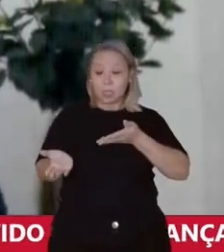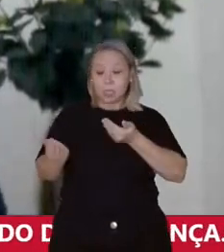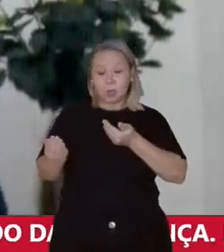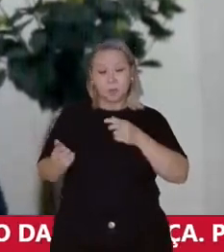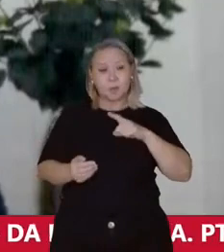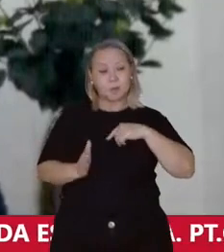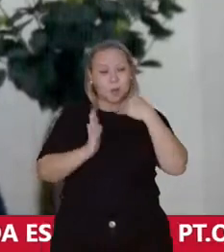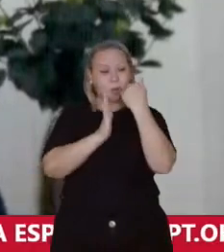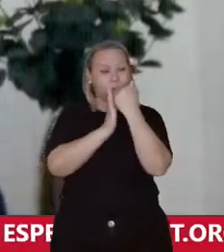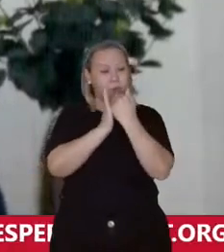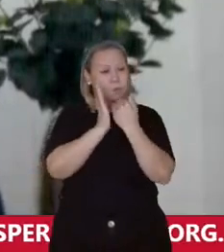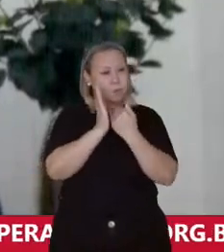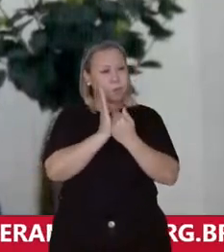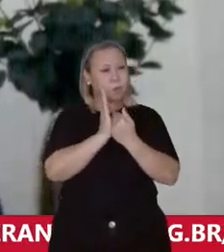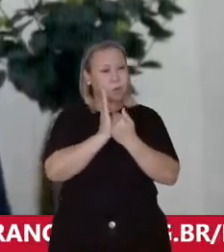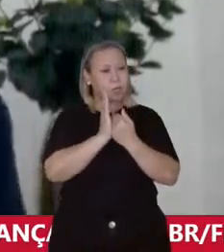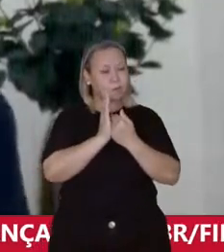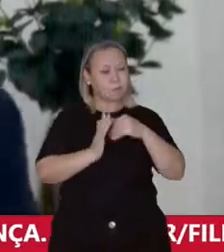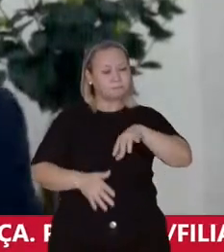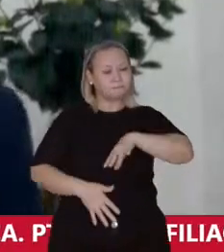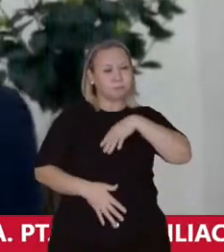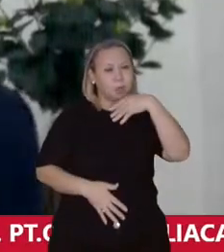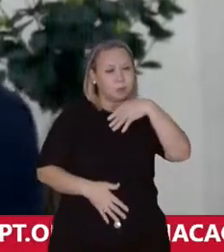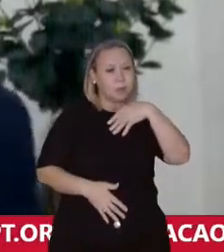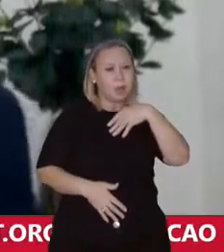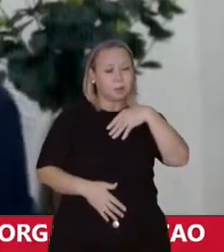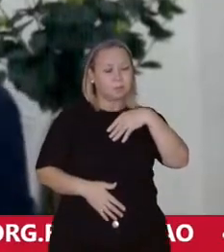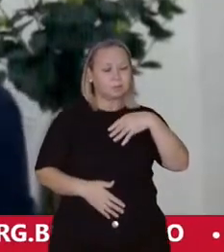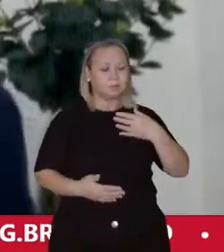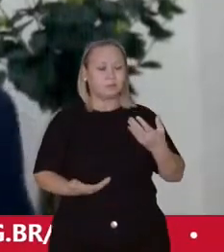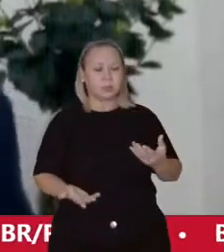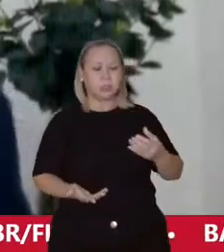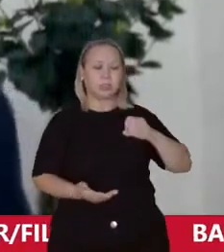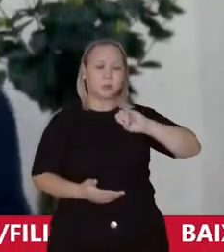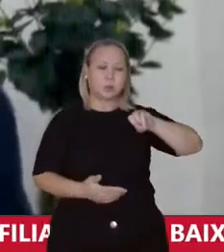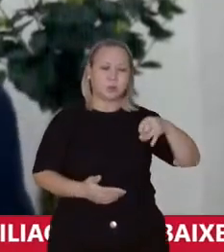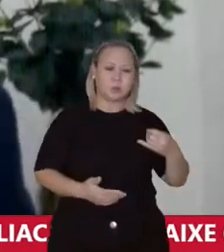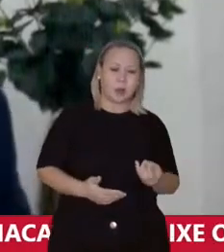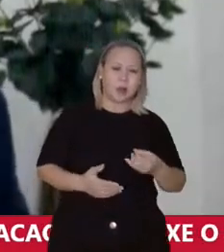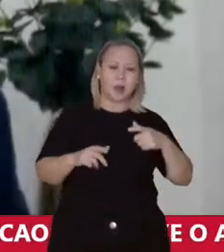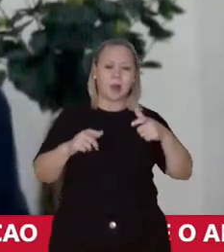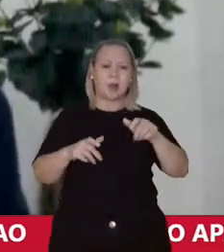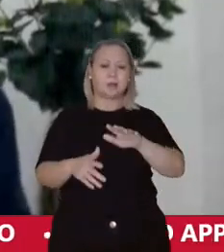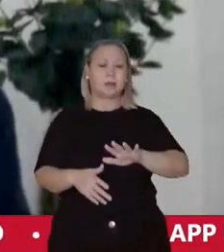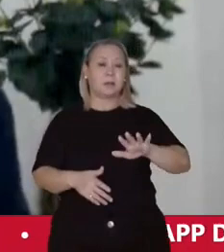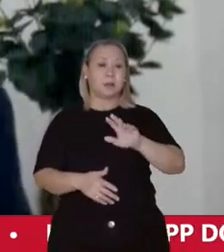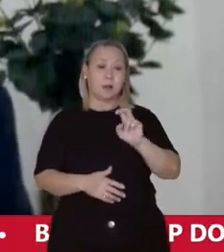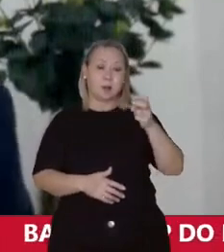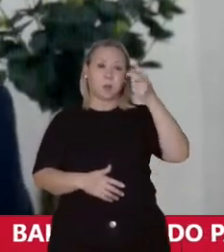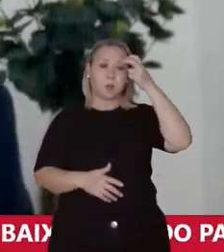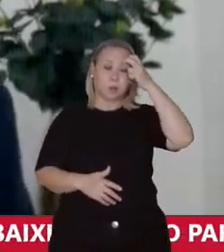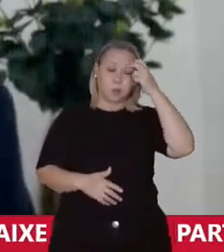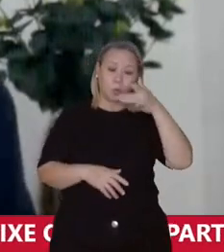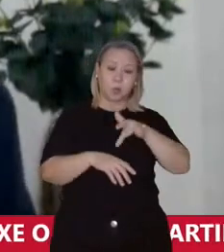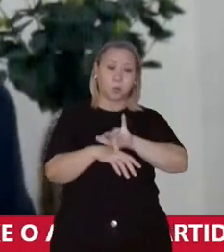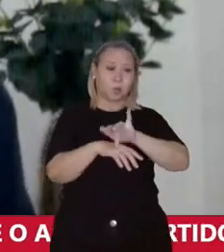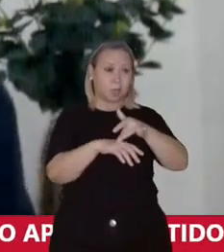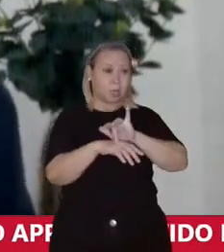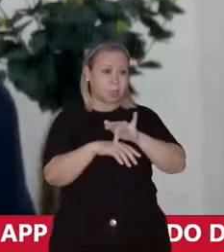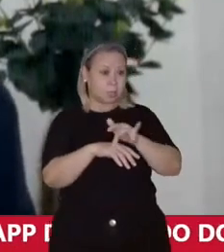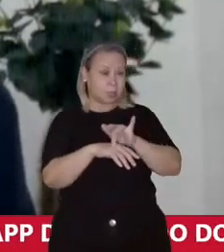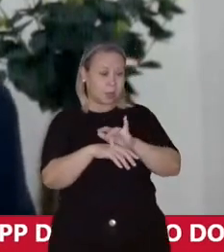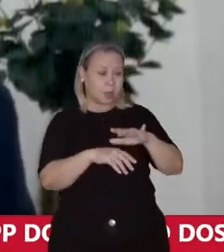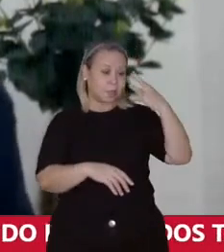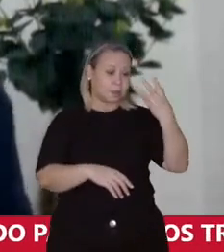de oportunidades. Oportunidade no campo da cultura, da arte, da dança, da música, da